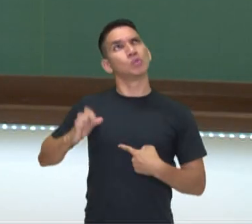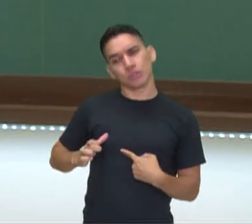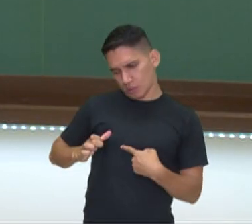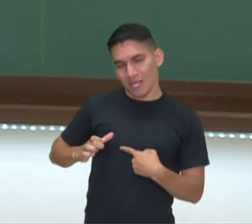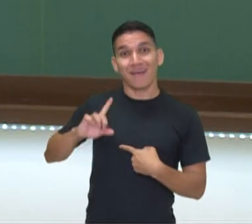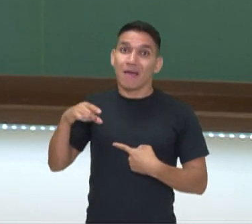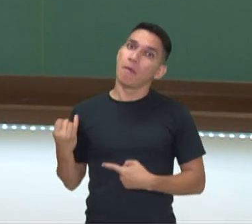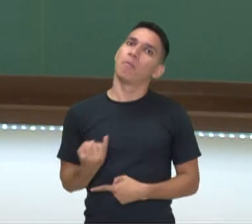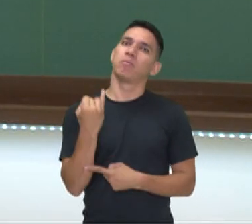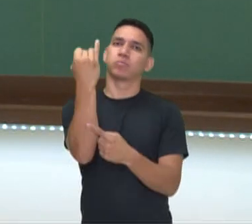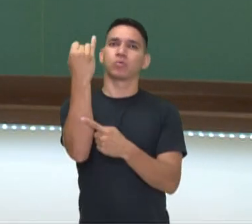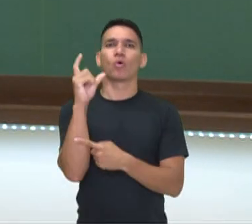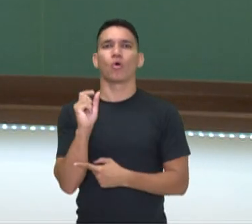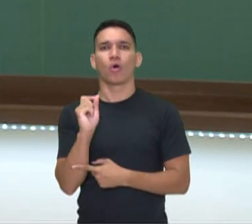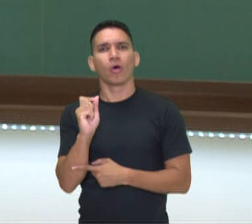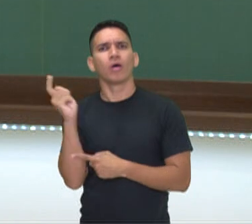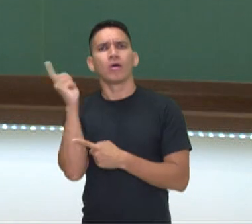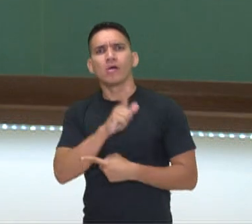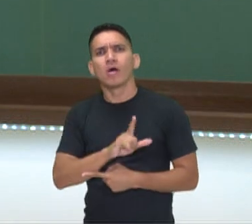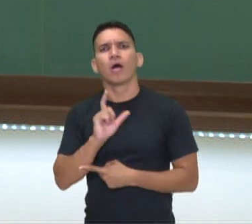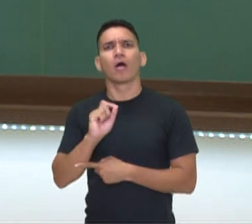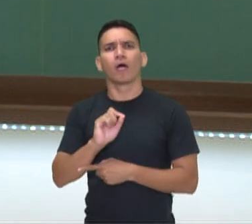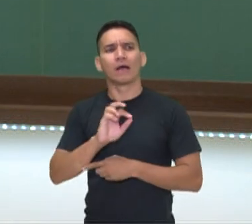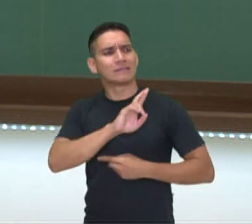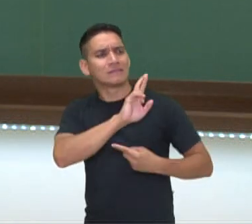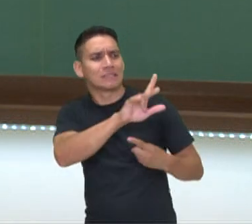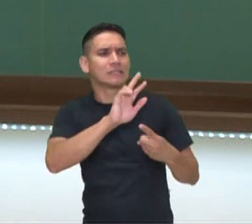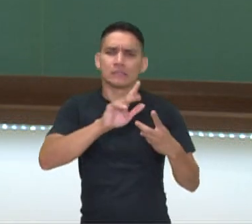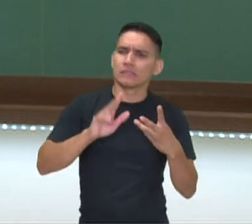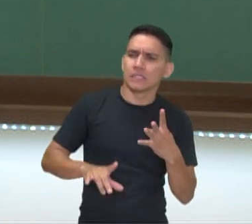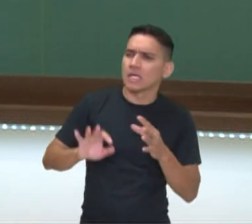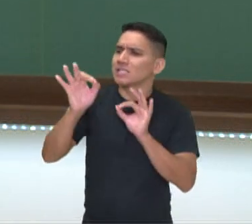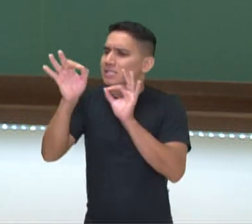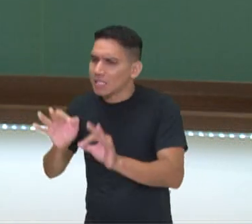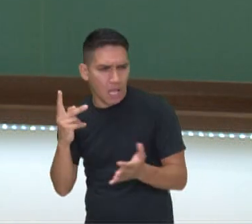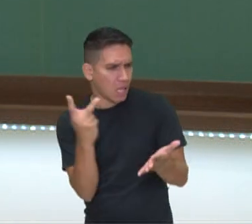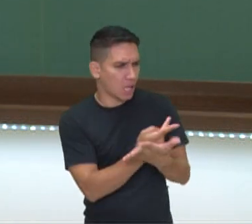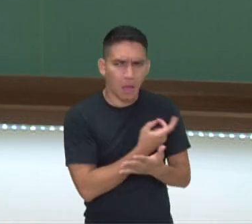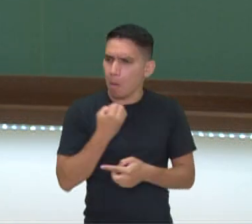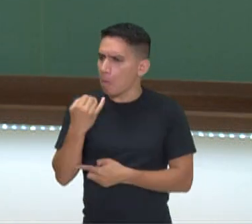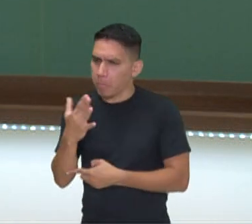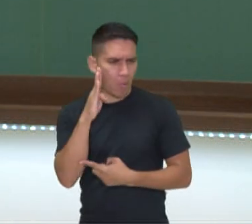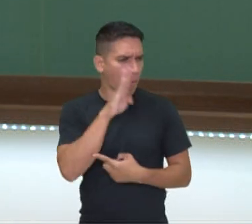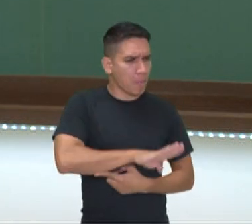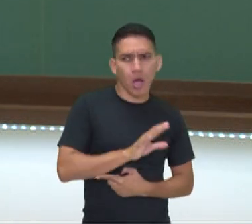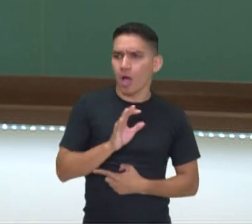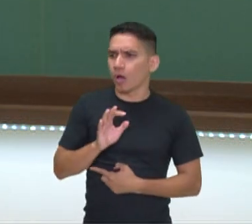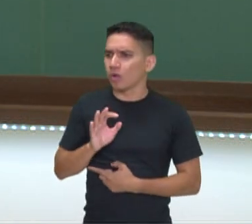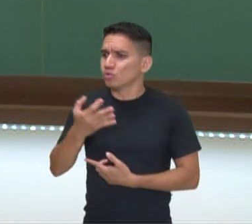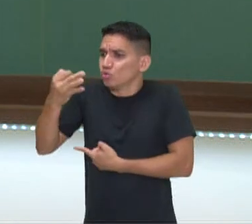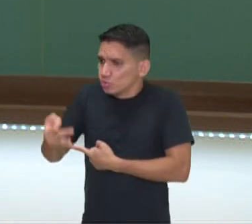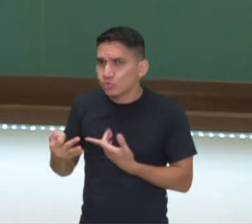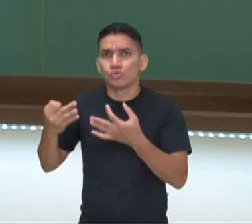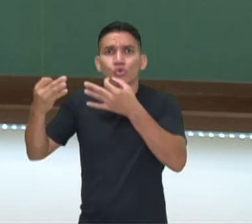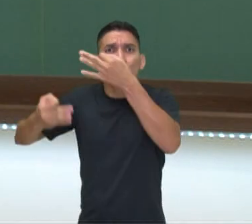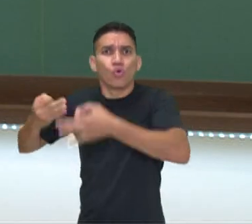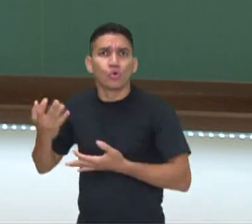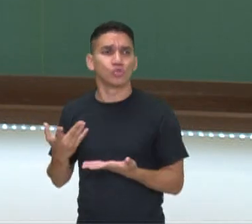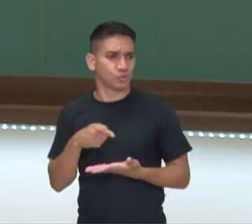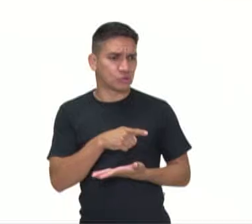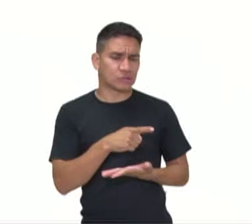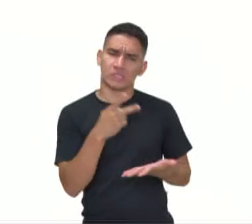fundamental para justamente a gente conseguir discernir entre o certo e o errado, bom ou mal, o justo ou injusto.